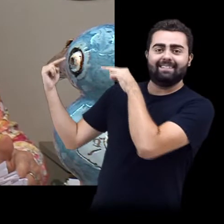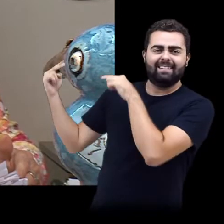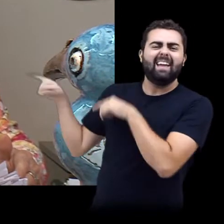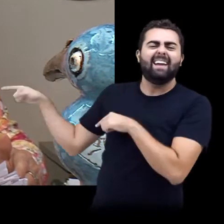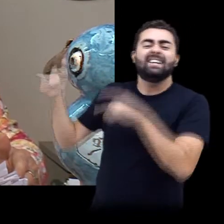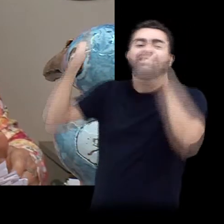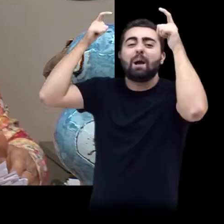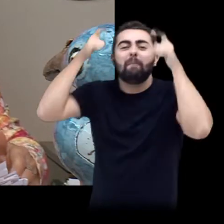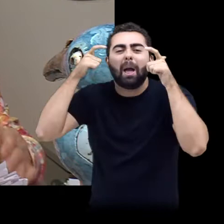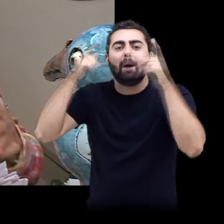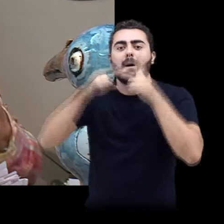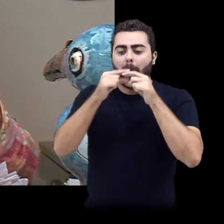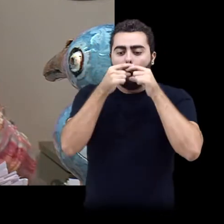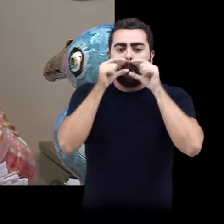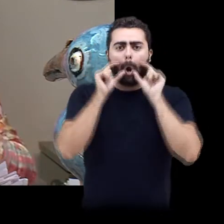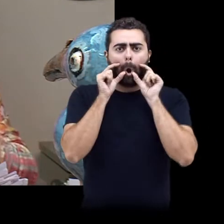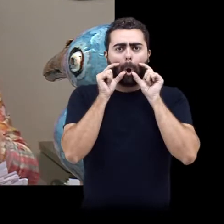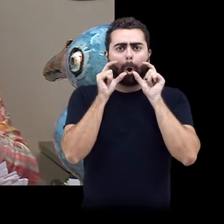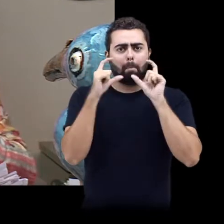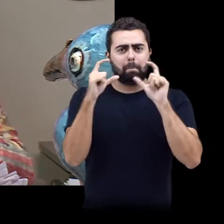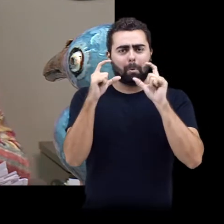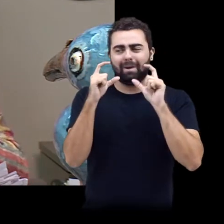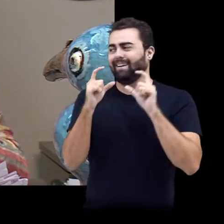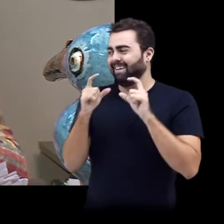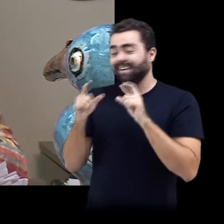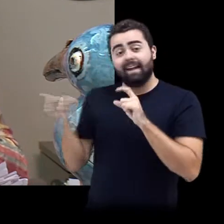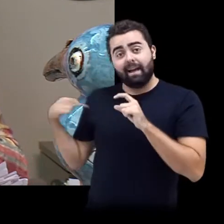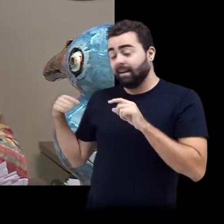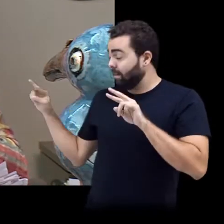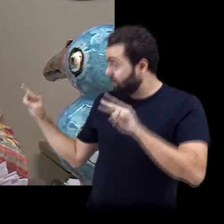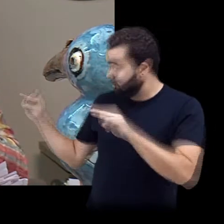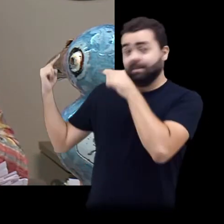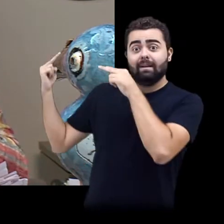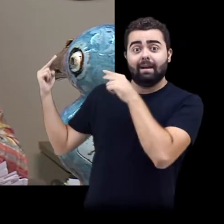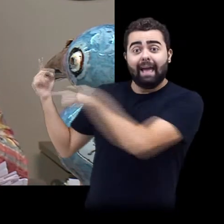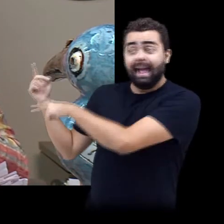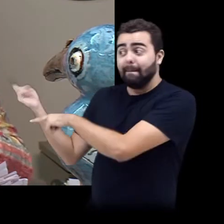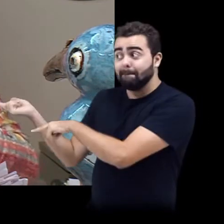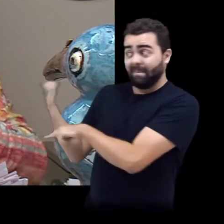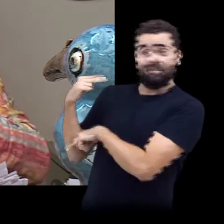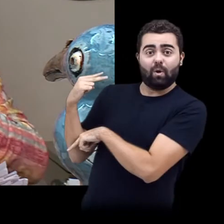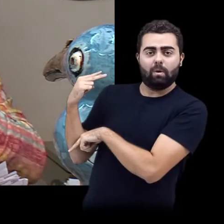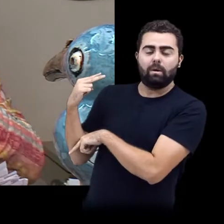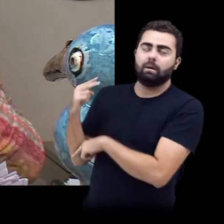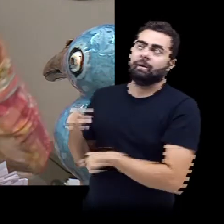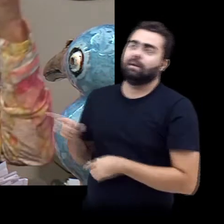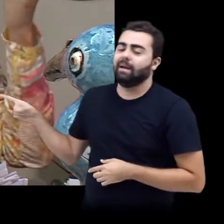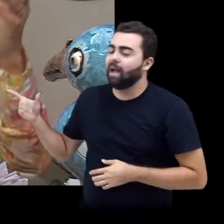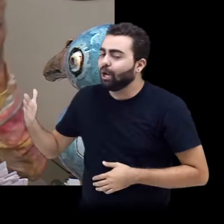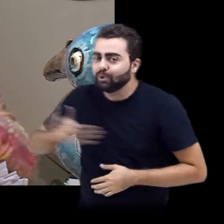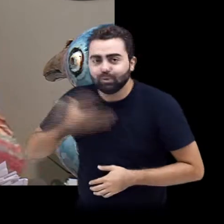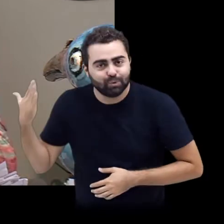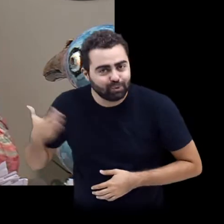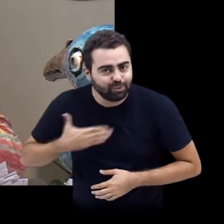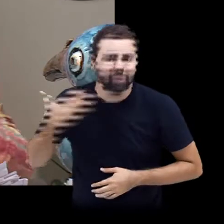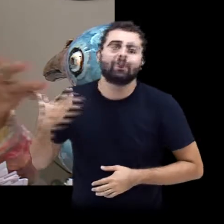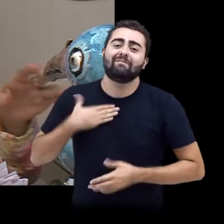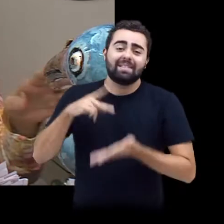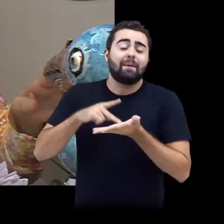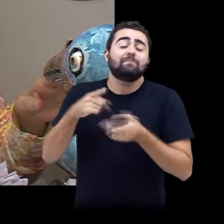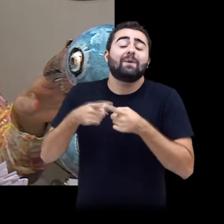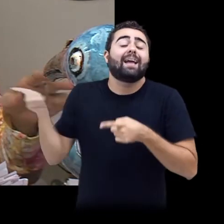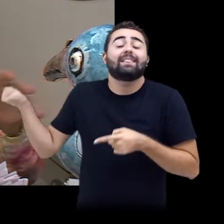bem grosso. Quando ele viu que era eu, ele deve ter tido porque também ele saiu sem saber